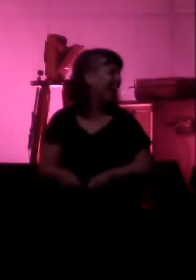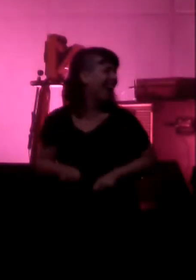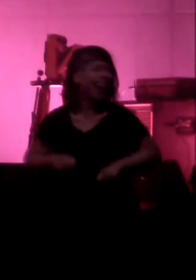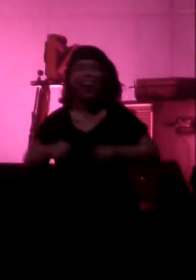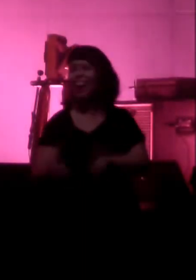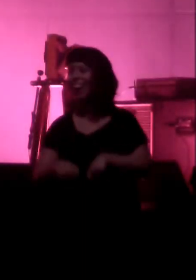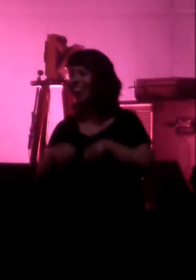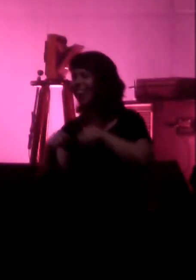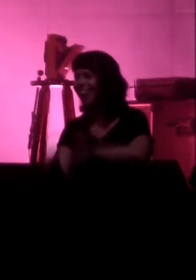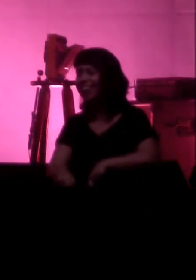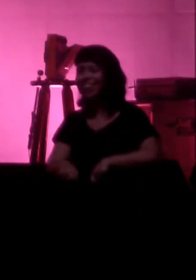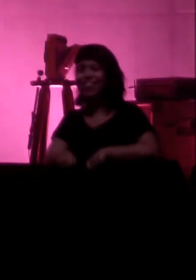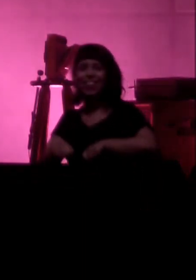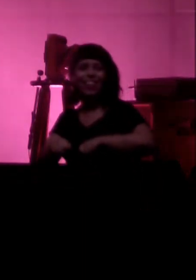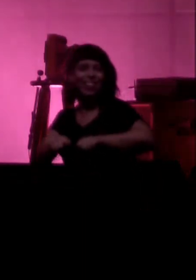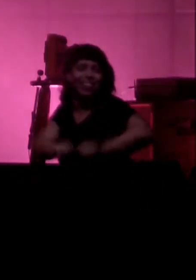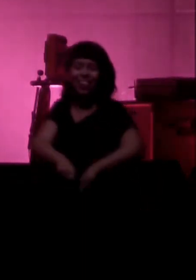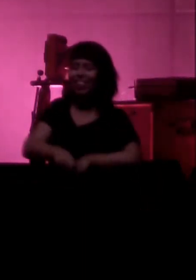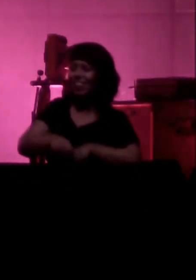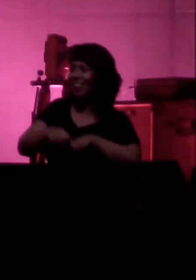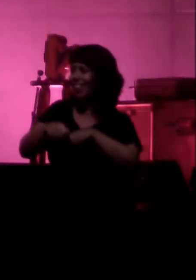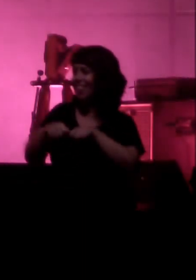laços. Me senti